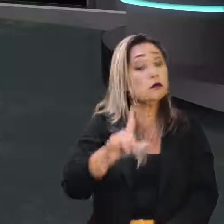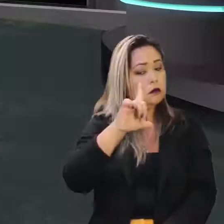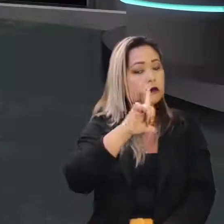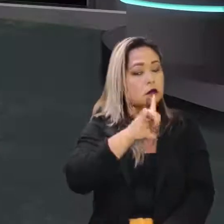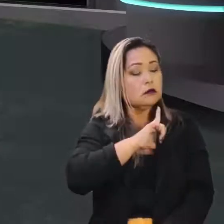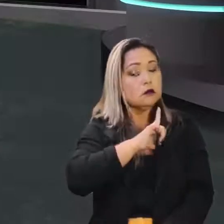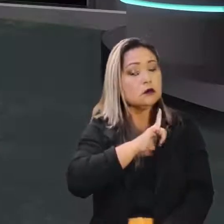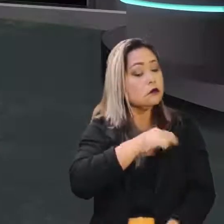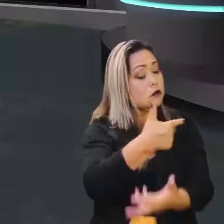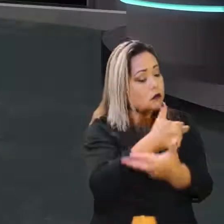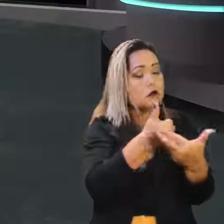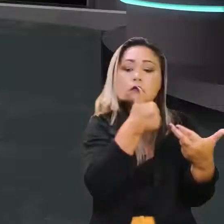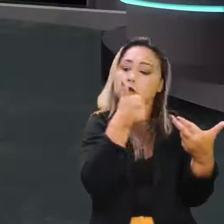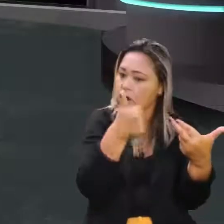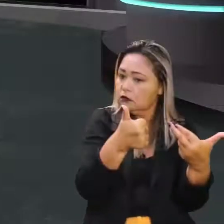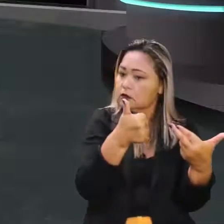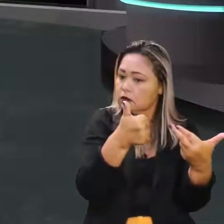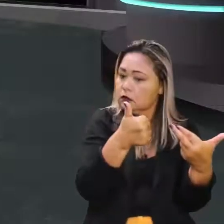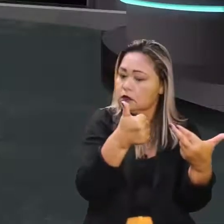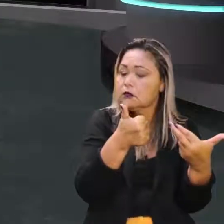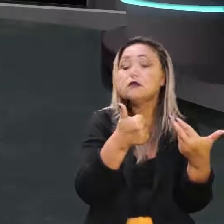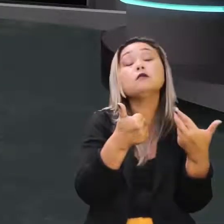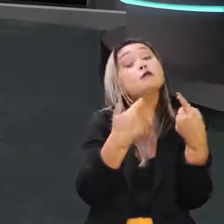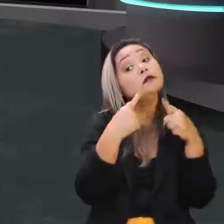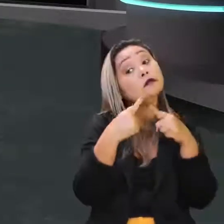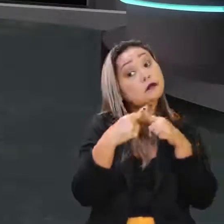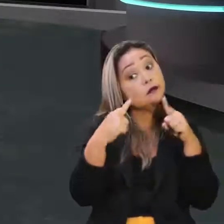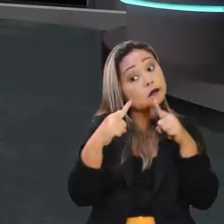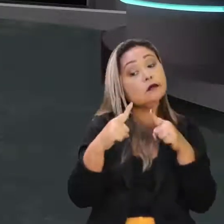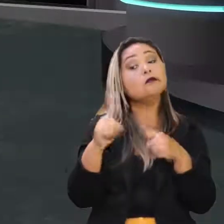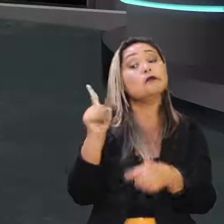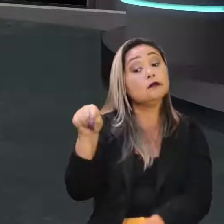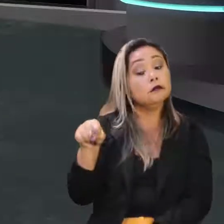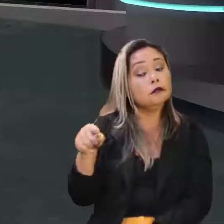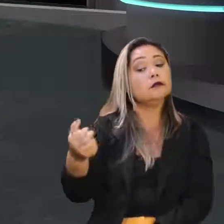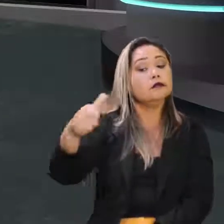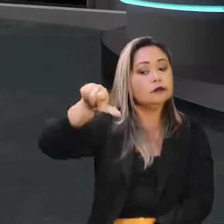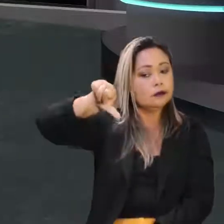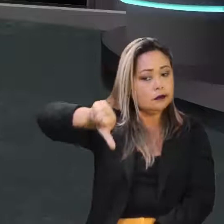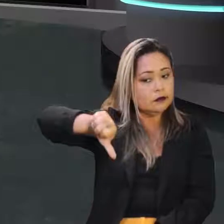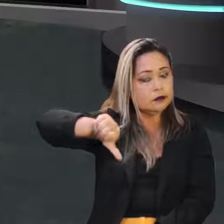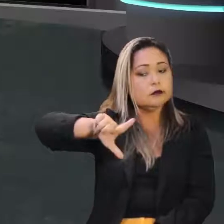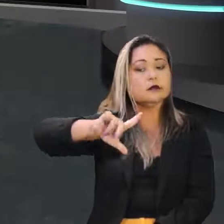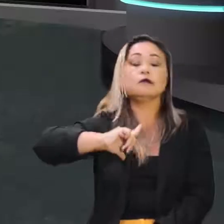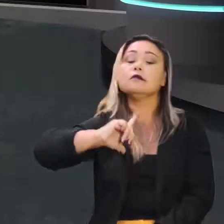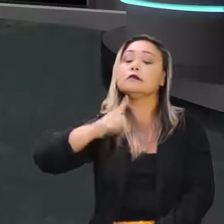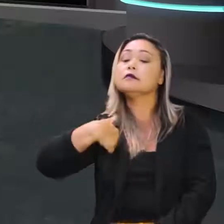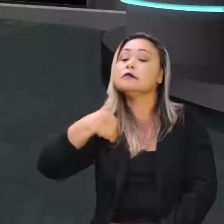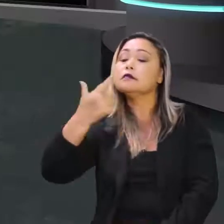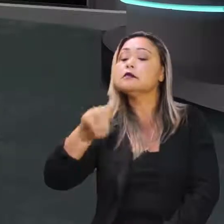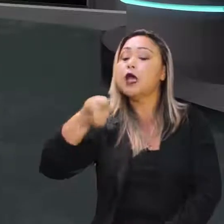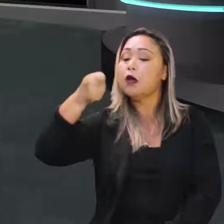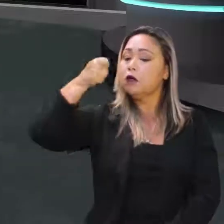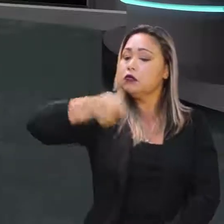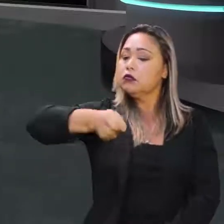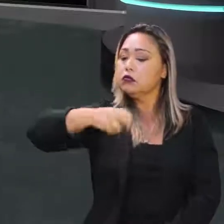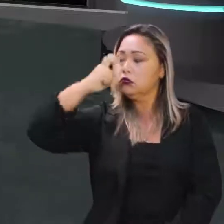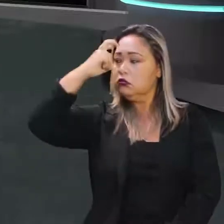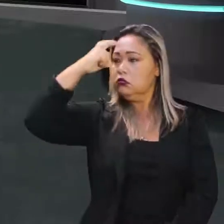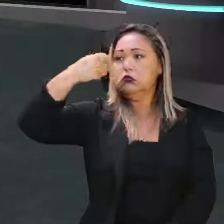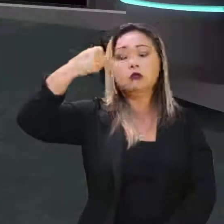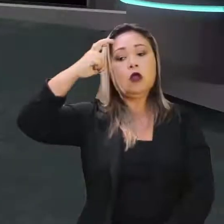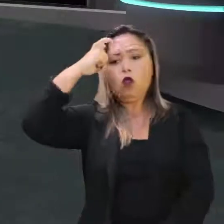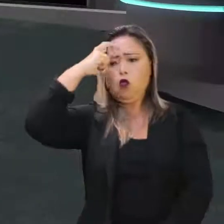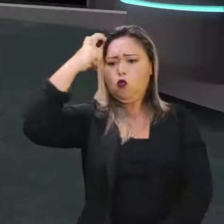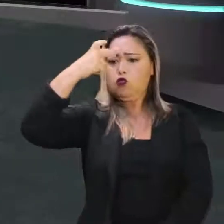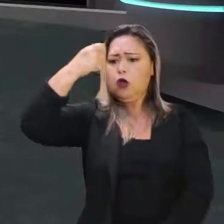pontos positivos, né, professor? Sim, porém, os negativos era essa imposição dessa arte, dessa cultura europeia,